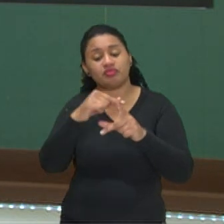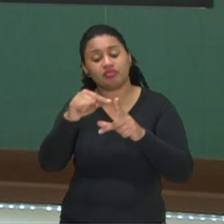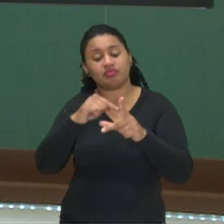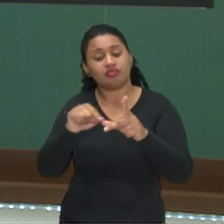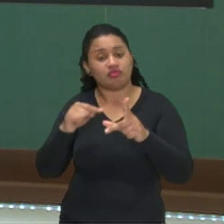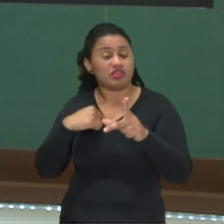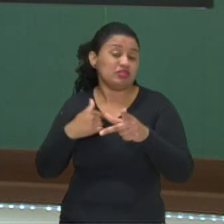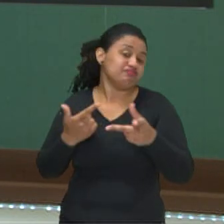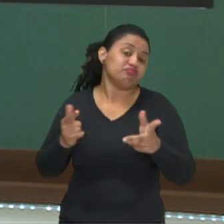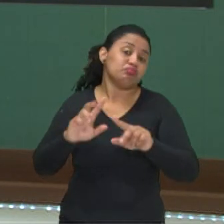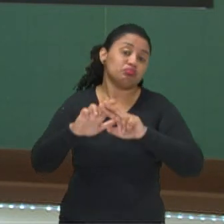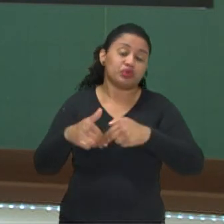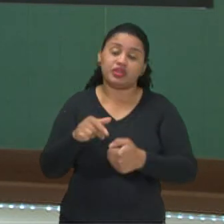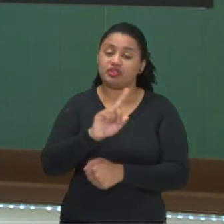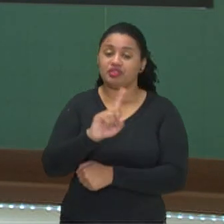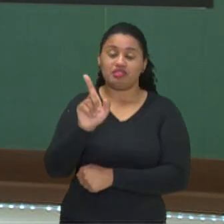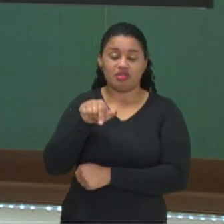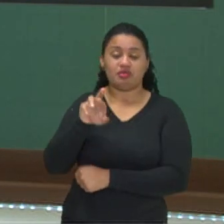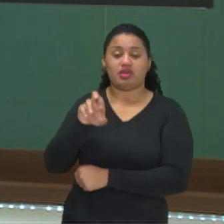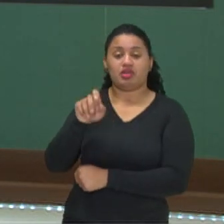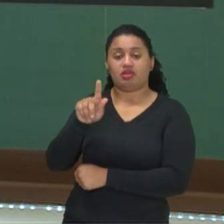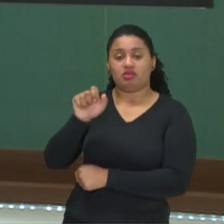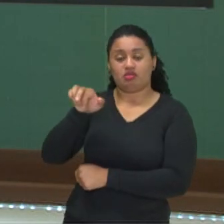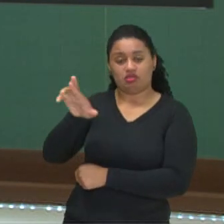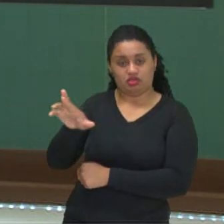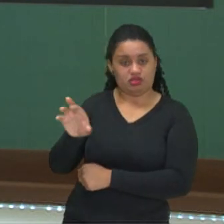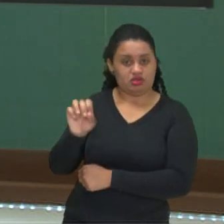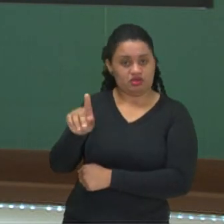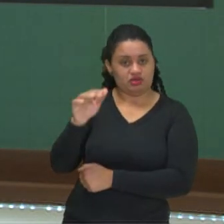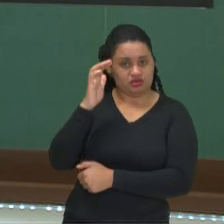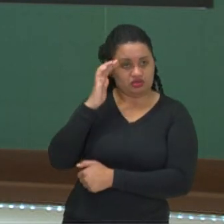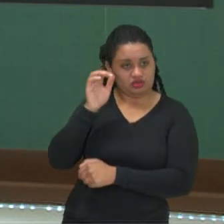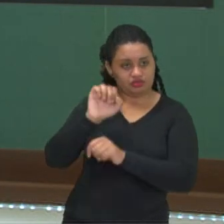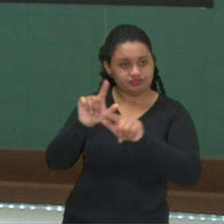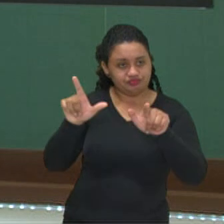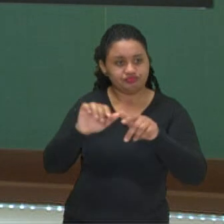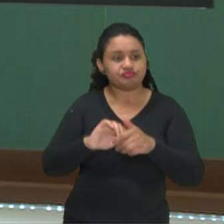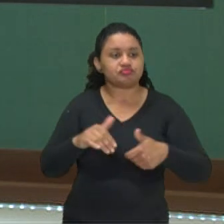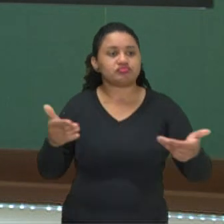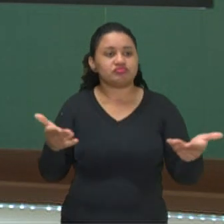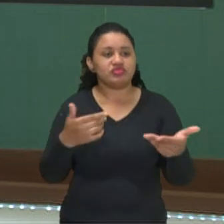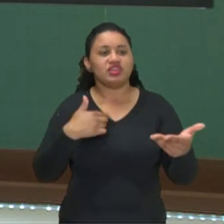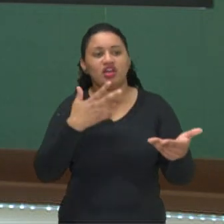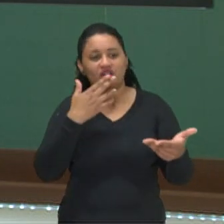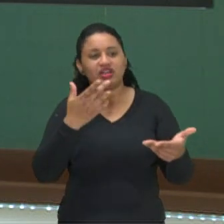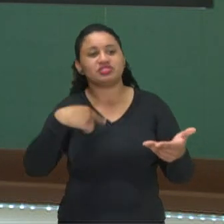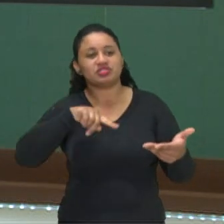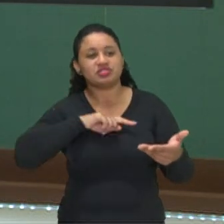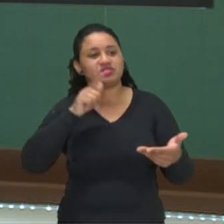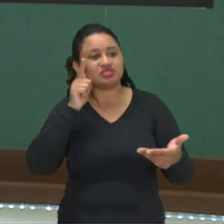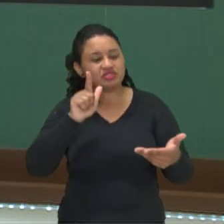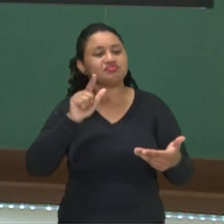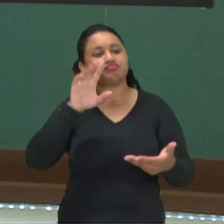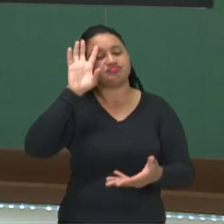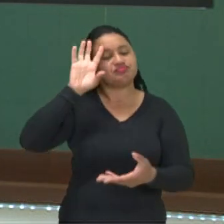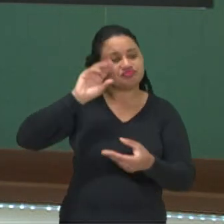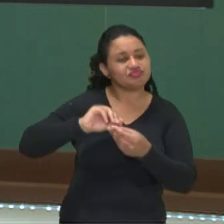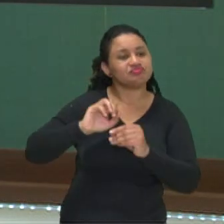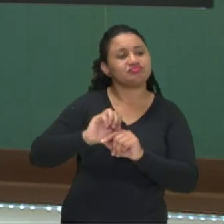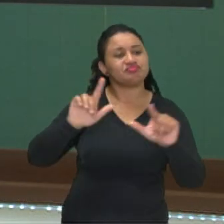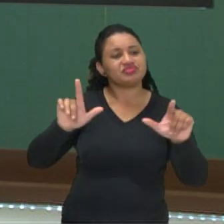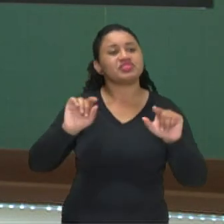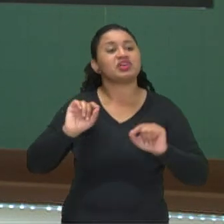vai desqualificar ele como poliedro regular. Tranquilo, gente? Então agora eu acho que a gente já conseguiu